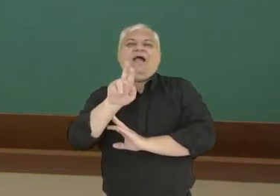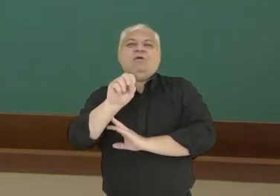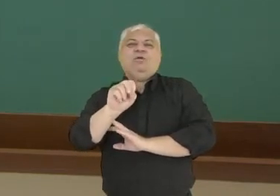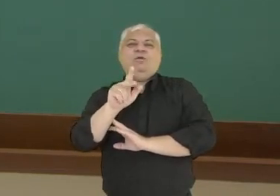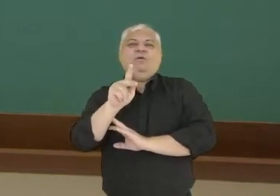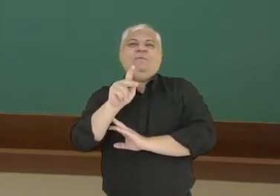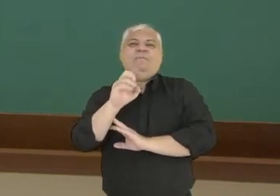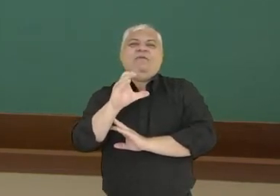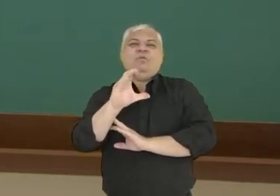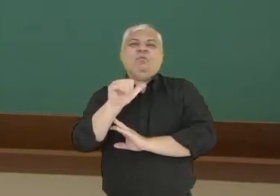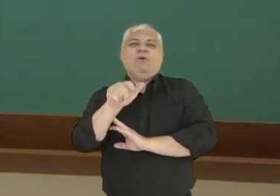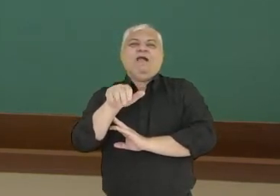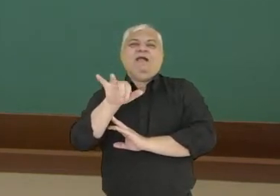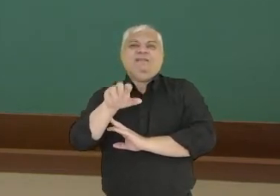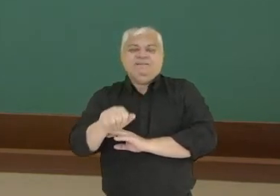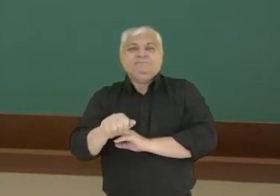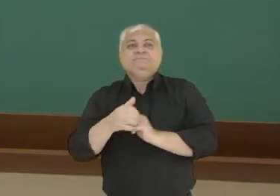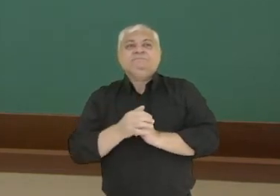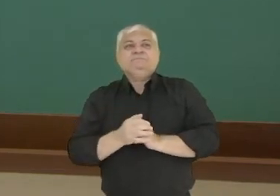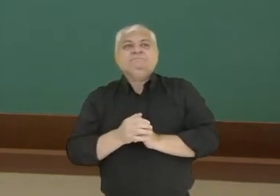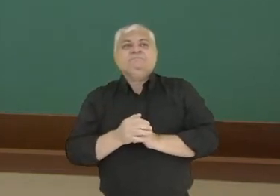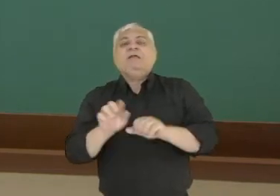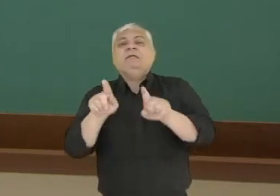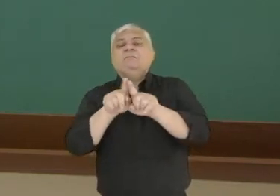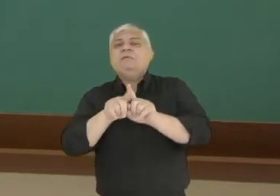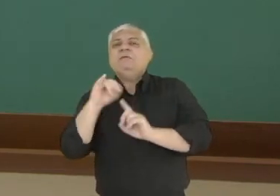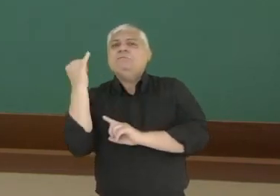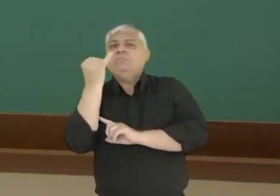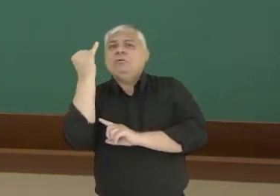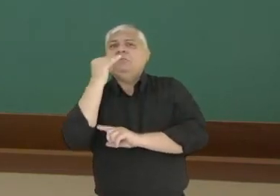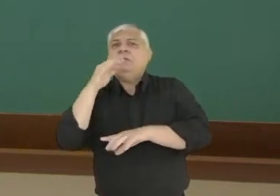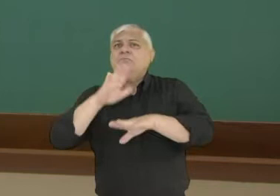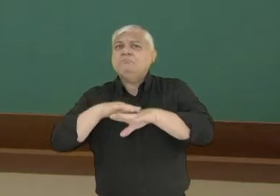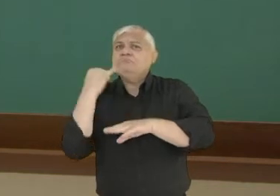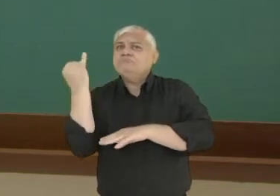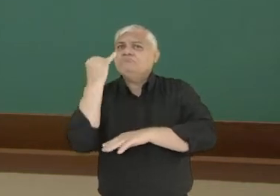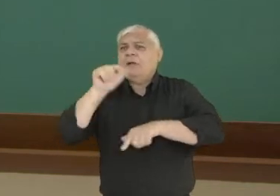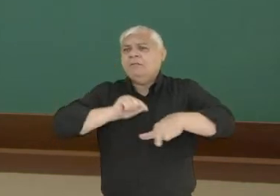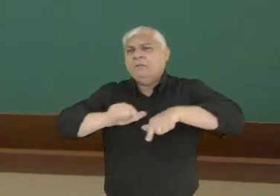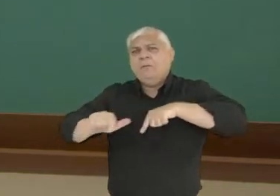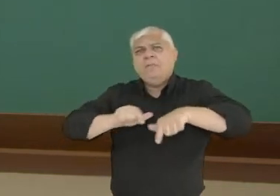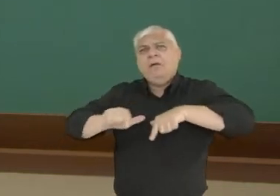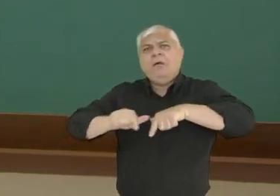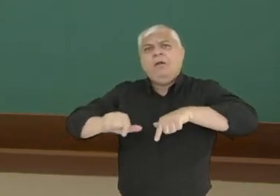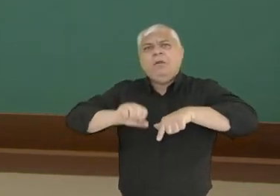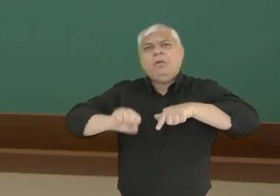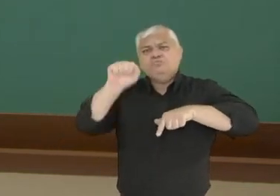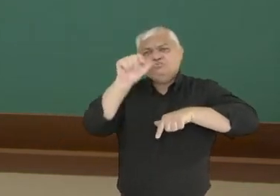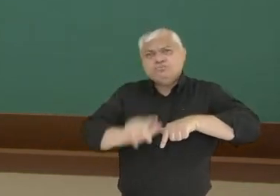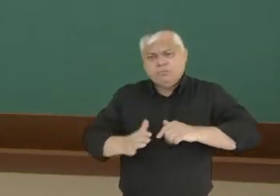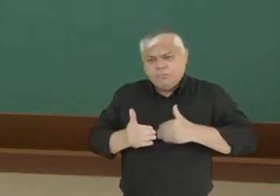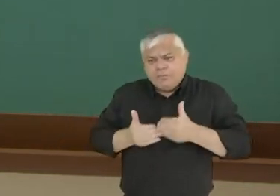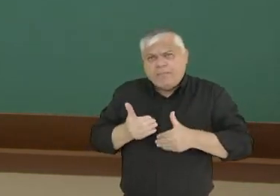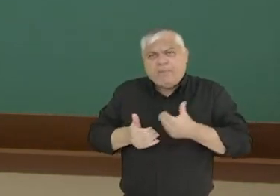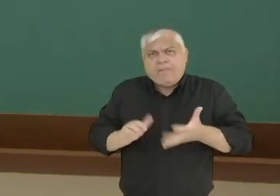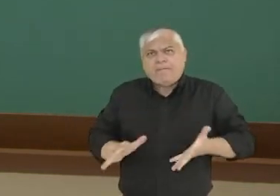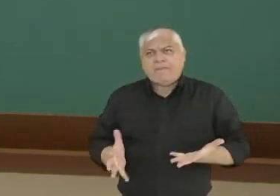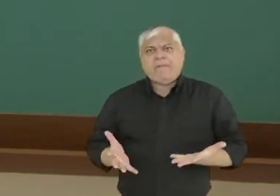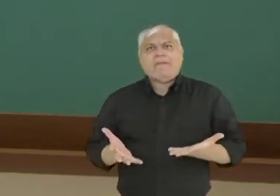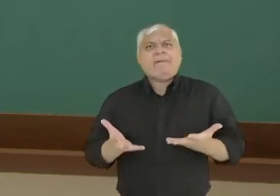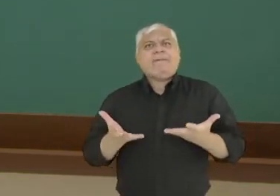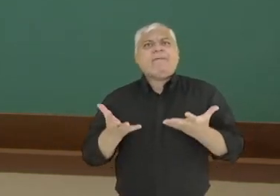e compreender a importância da atividade agropecuária para a região sul do desenvolvimento da região